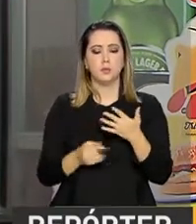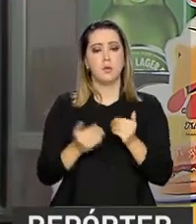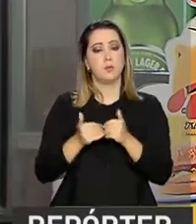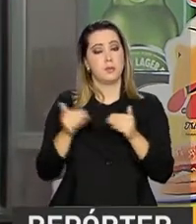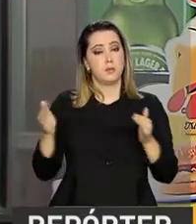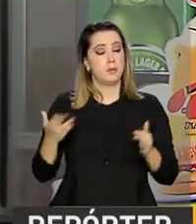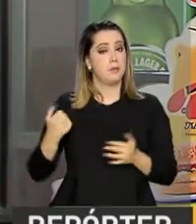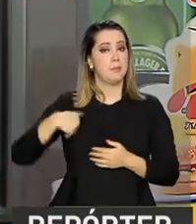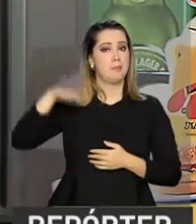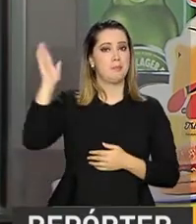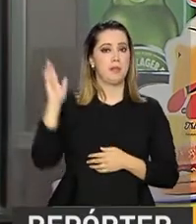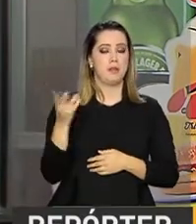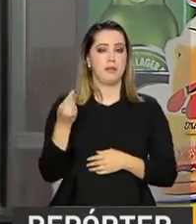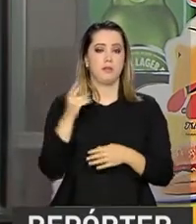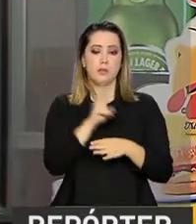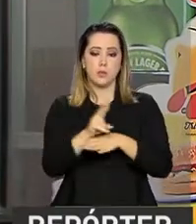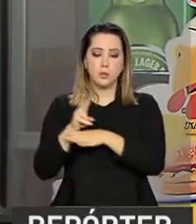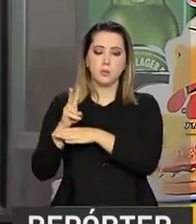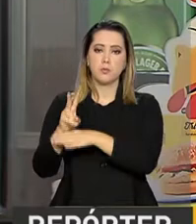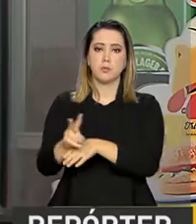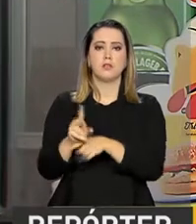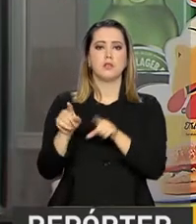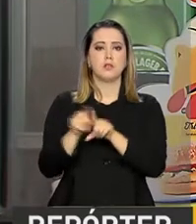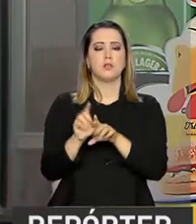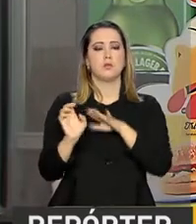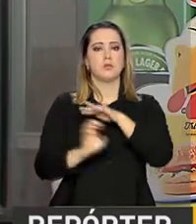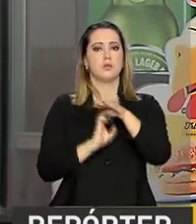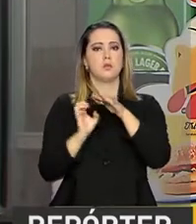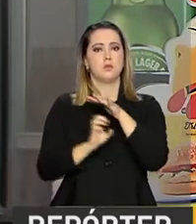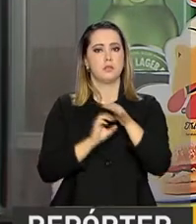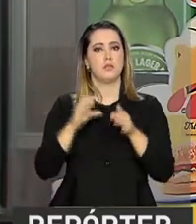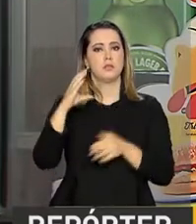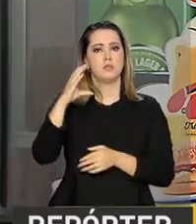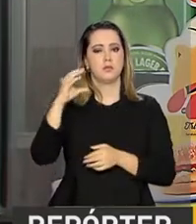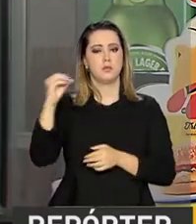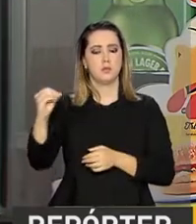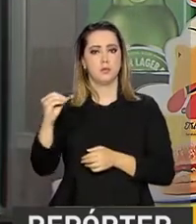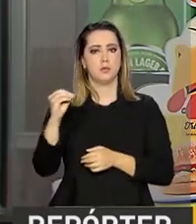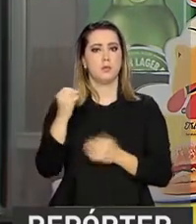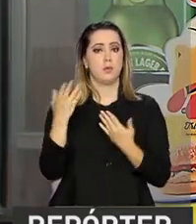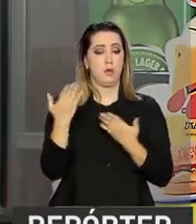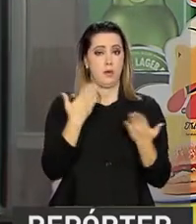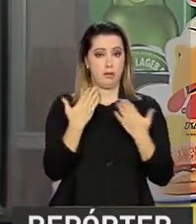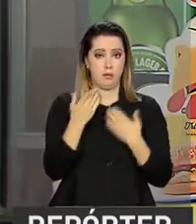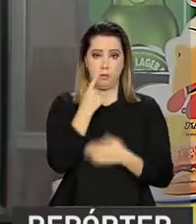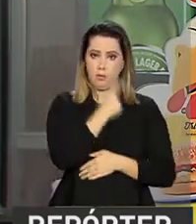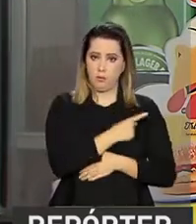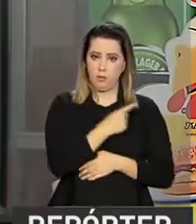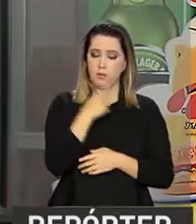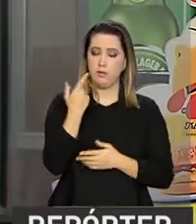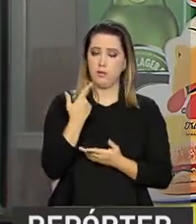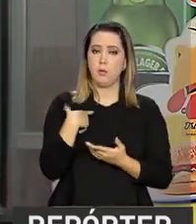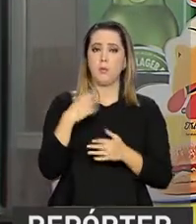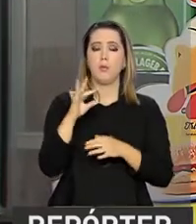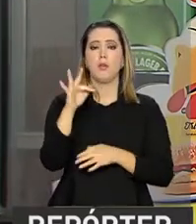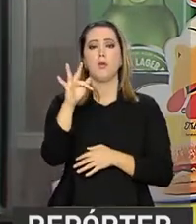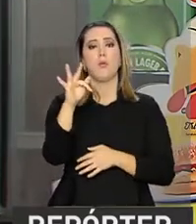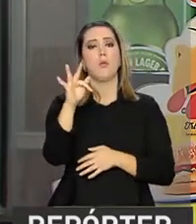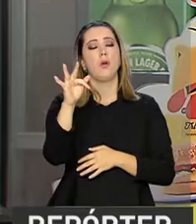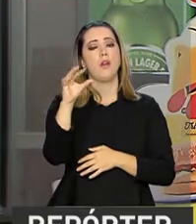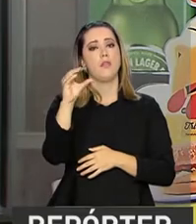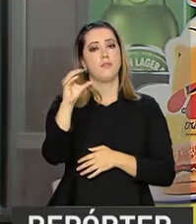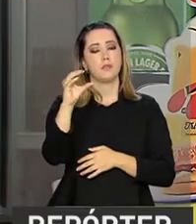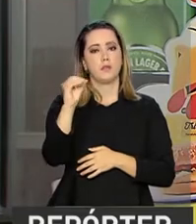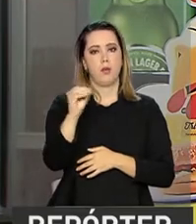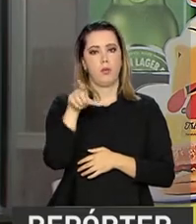ainda mais o acesso a crédito por empreendedores do centro oeste como bruno o meio do fundo constitucional